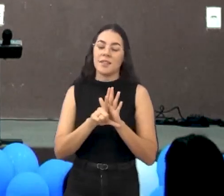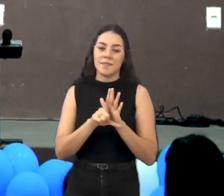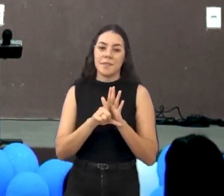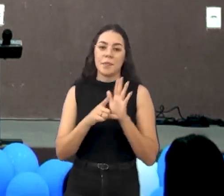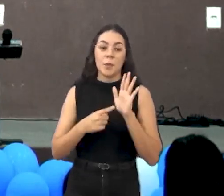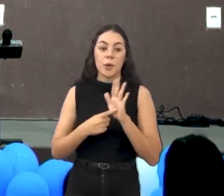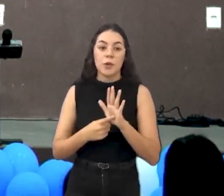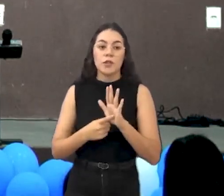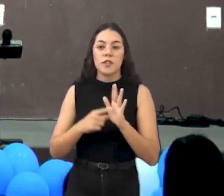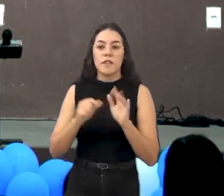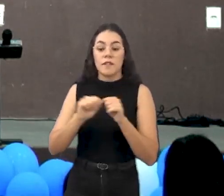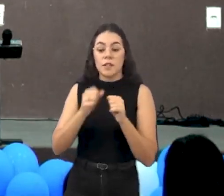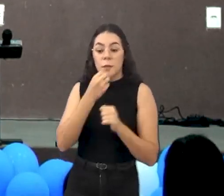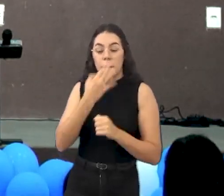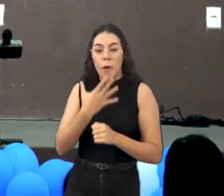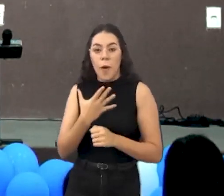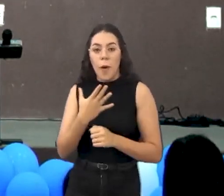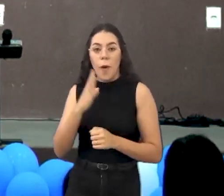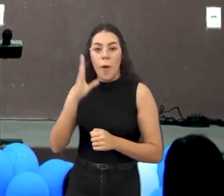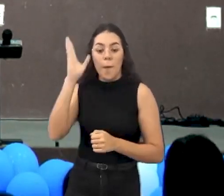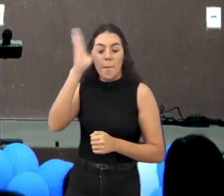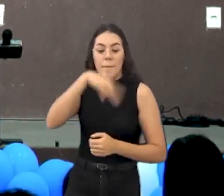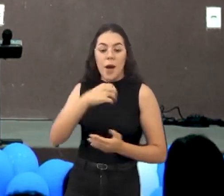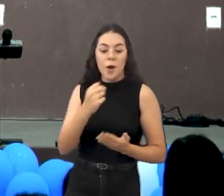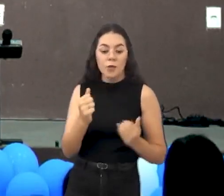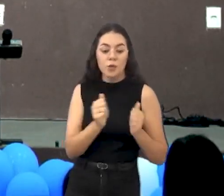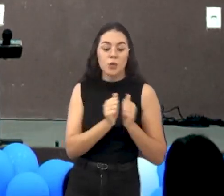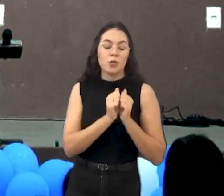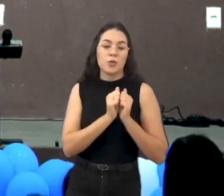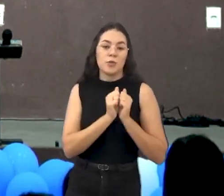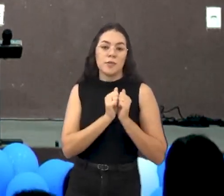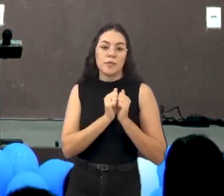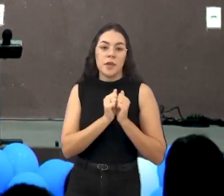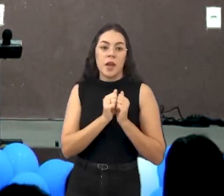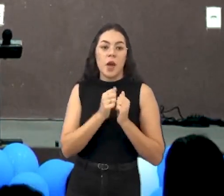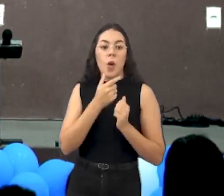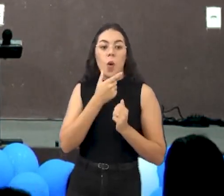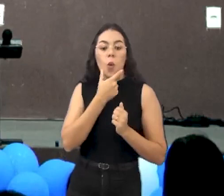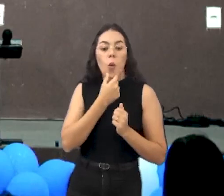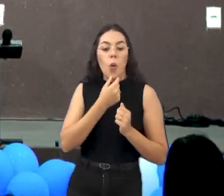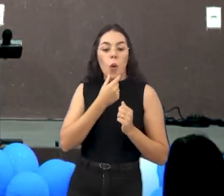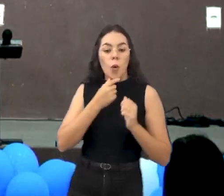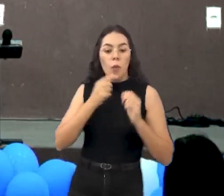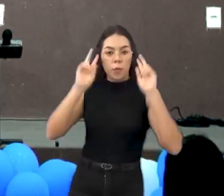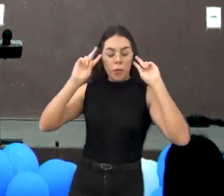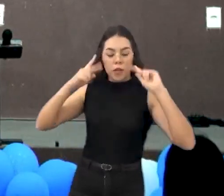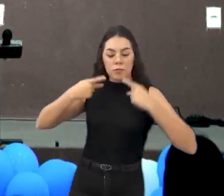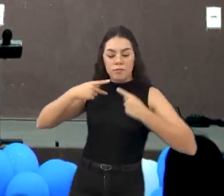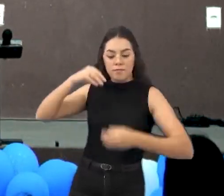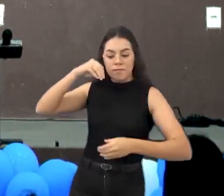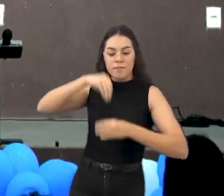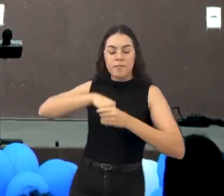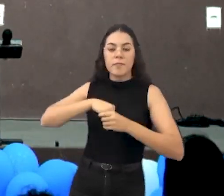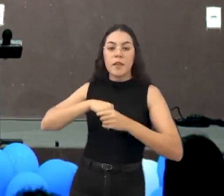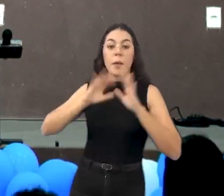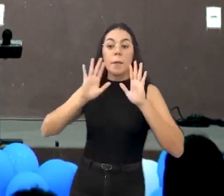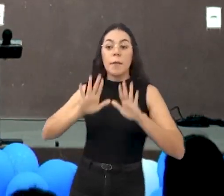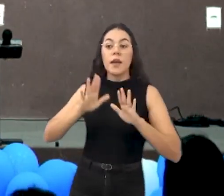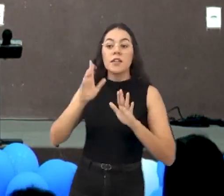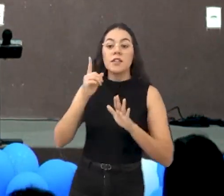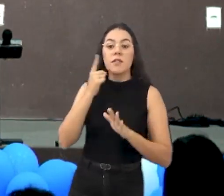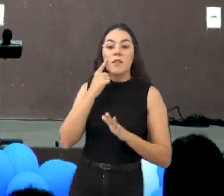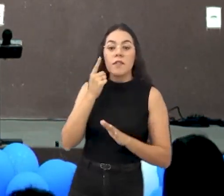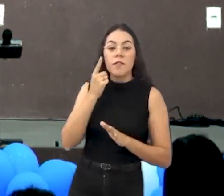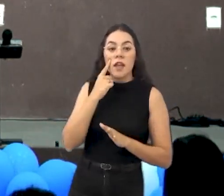quero fazer o bem, o mal está comigo. Porque segundo o homem interior tenho prazer na lei de Deus, mas vejo nos meus